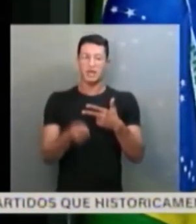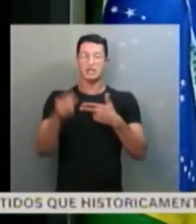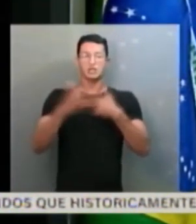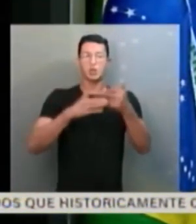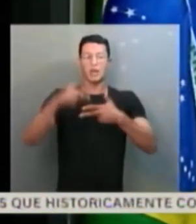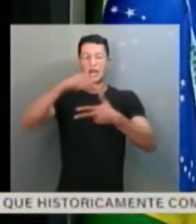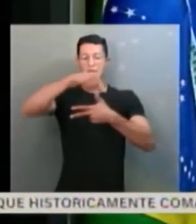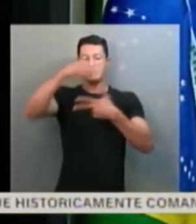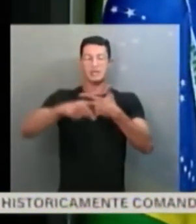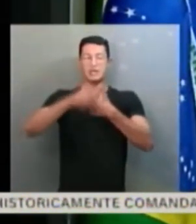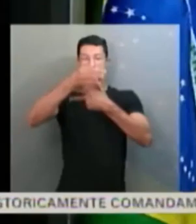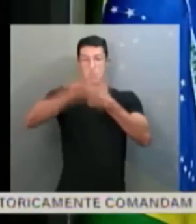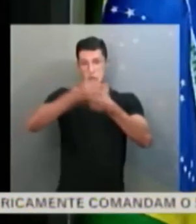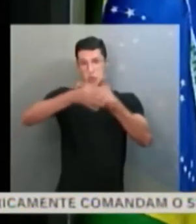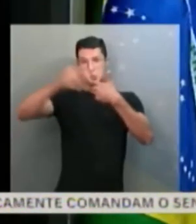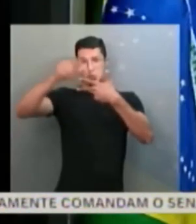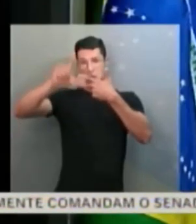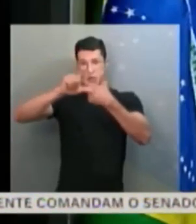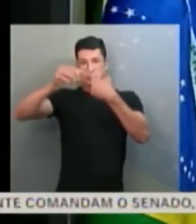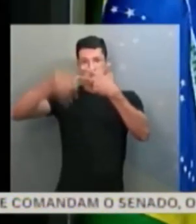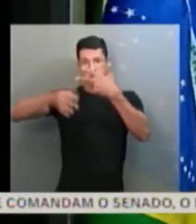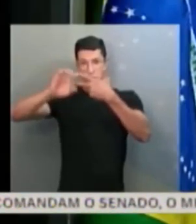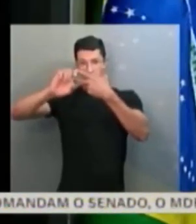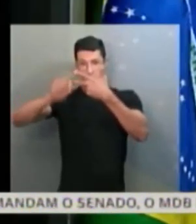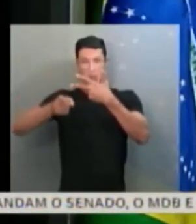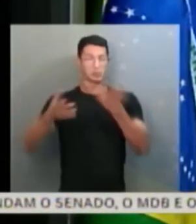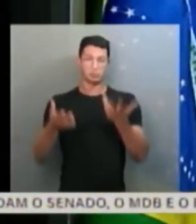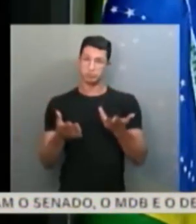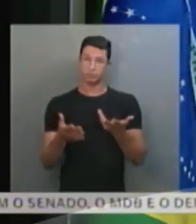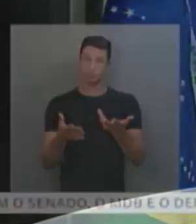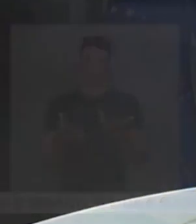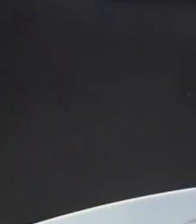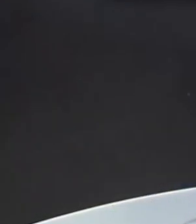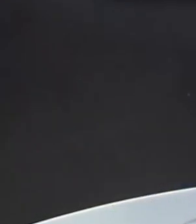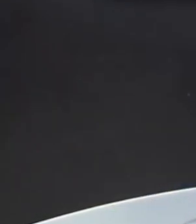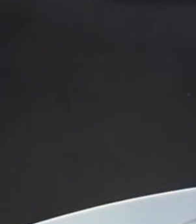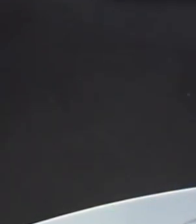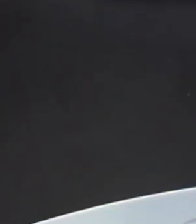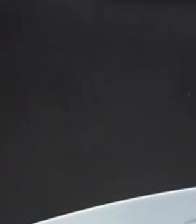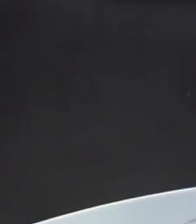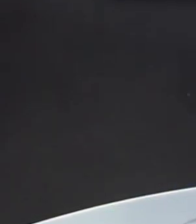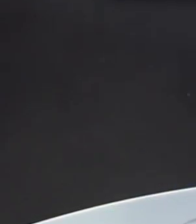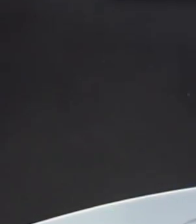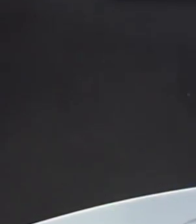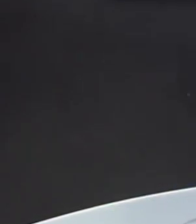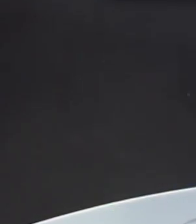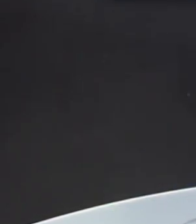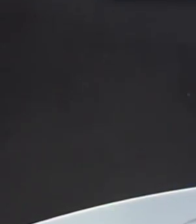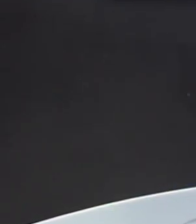quem quer que seja, seja qual for o governo, seja qual for o poder.